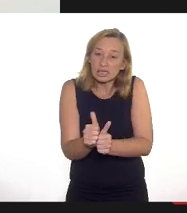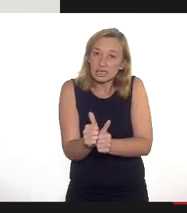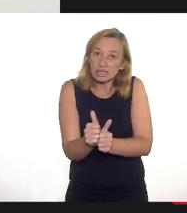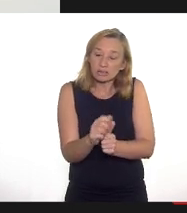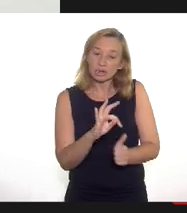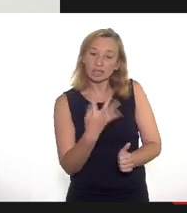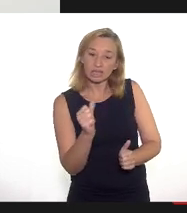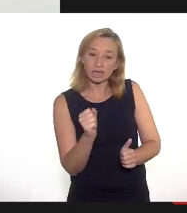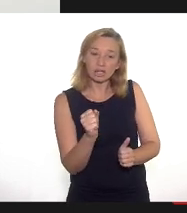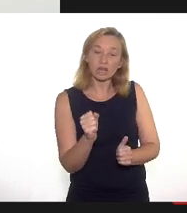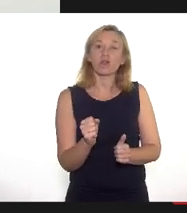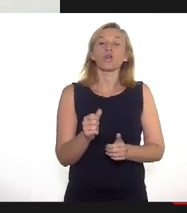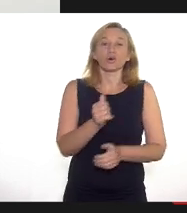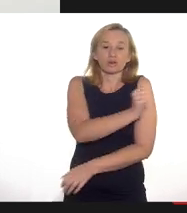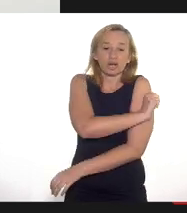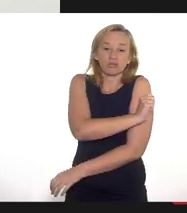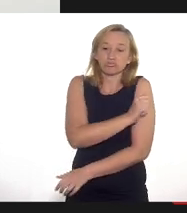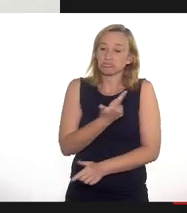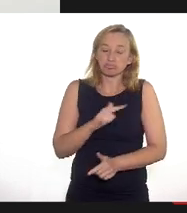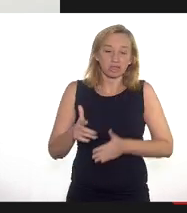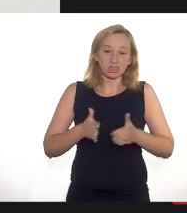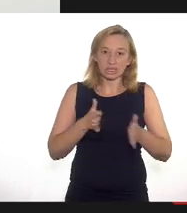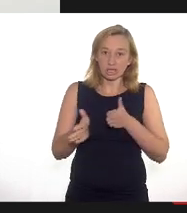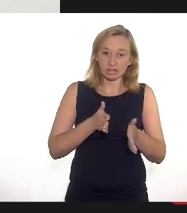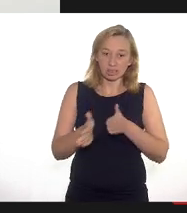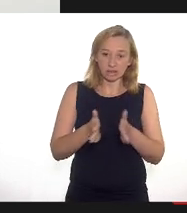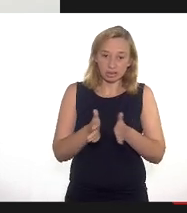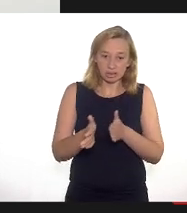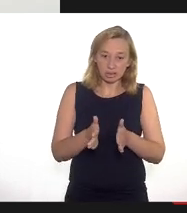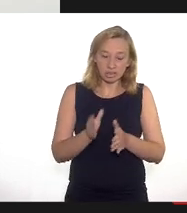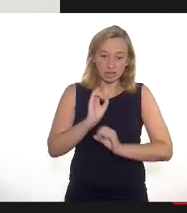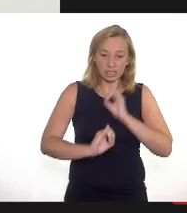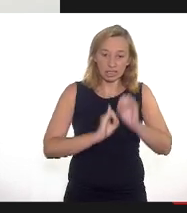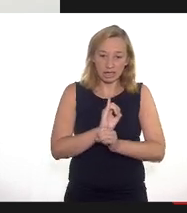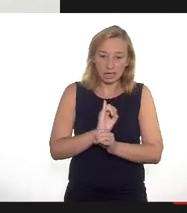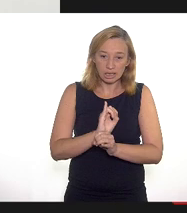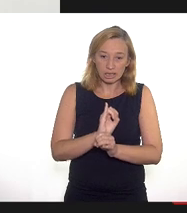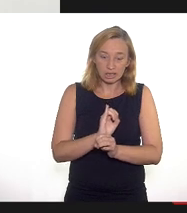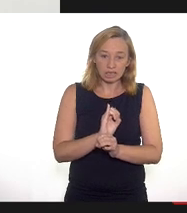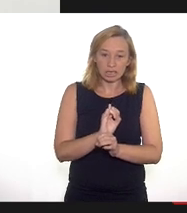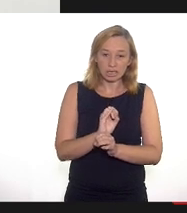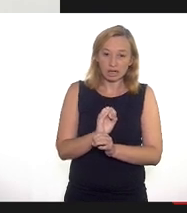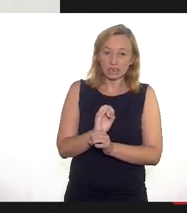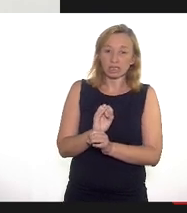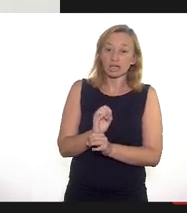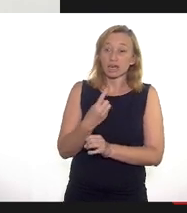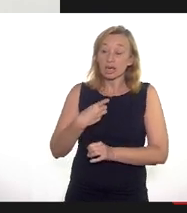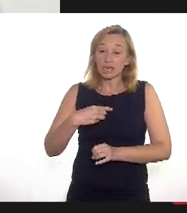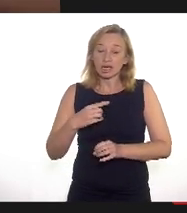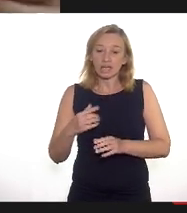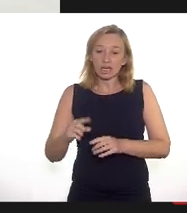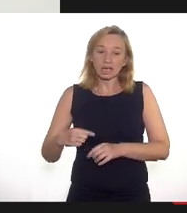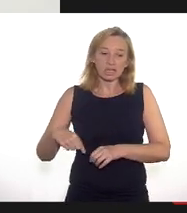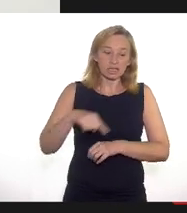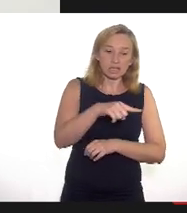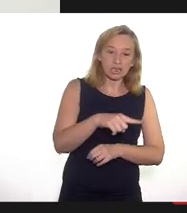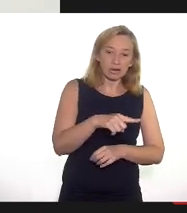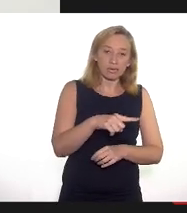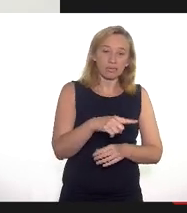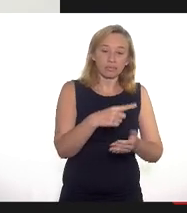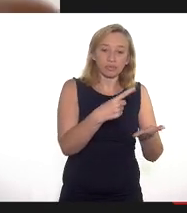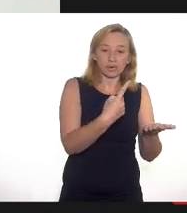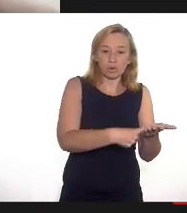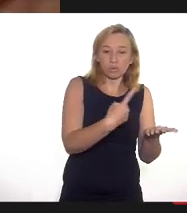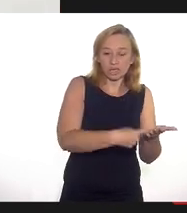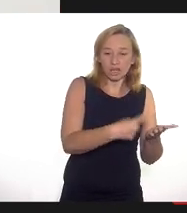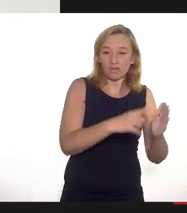alunos que não tinham acesso à internet, eles agendavam com as suas unidades, iam até a unidade e recebiam esse material impresso.